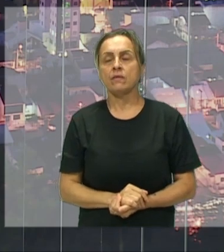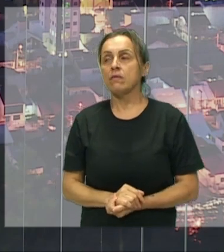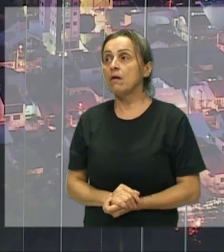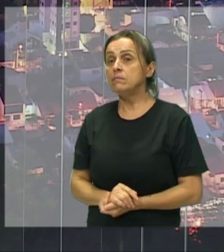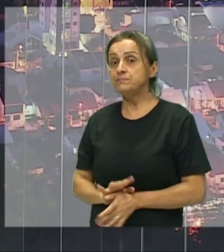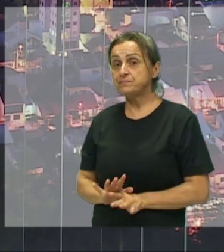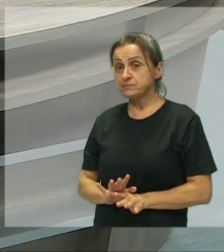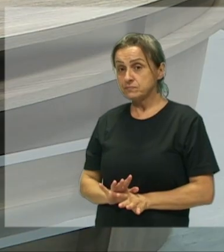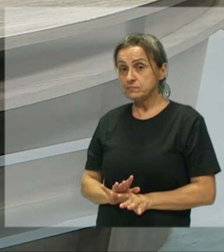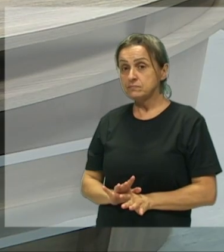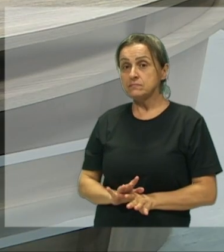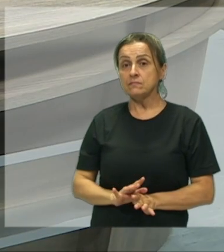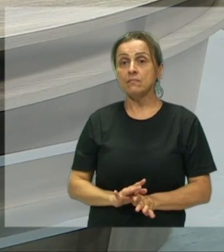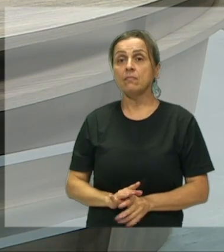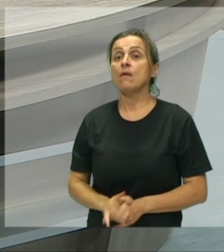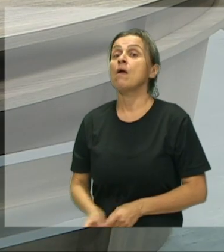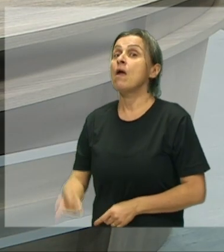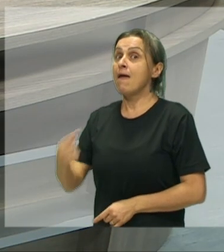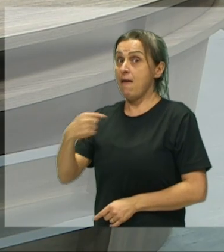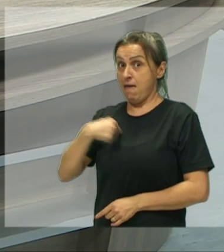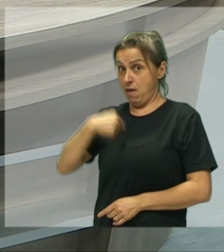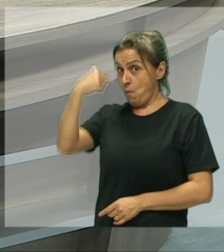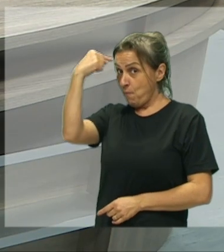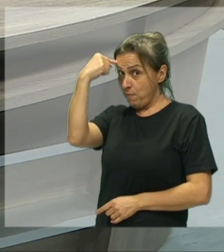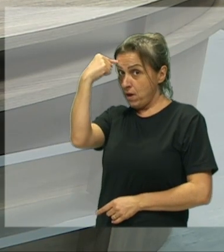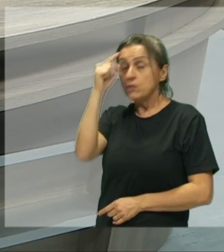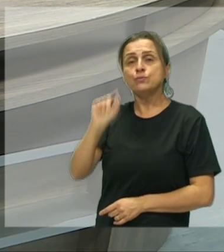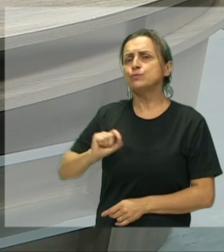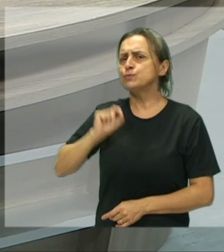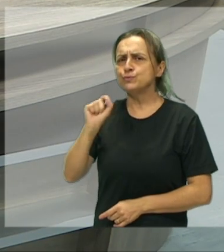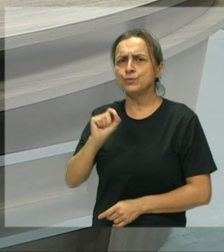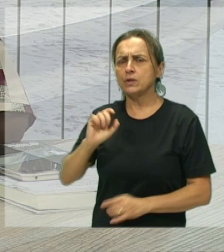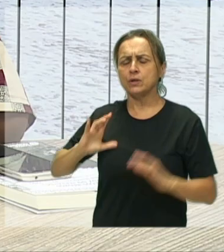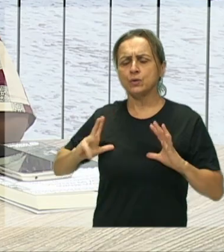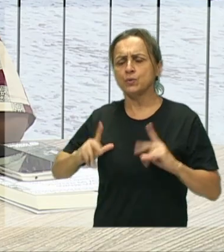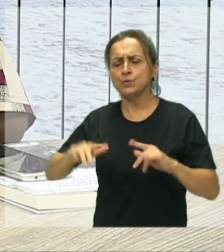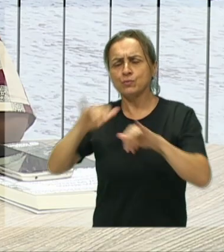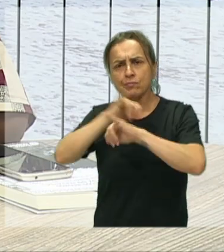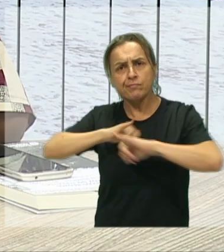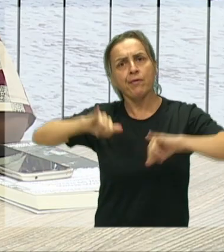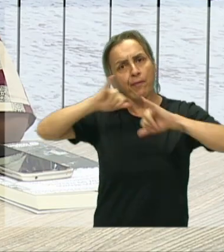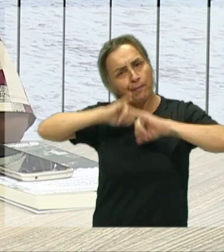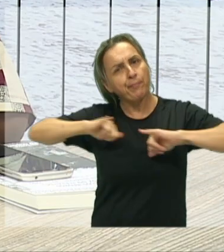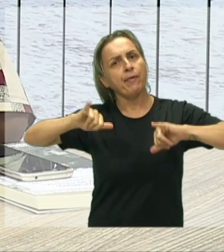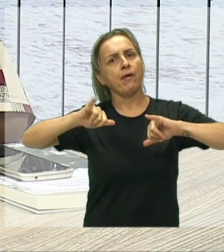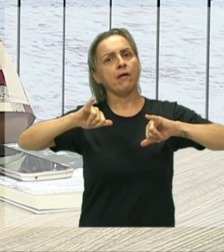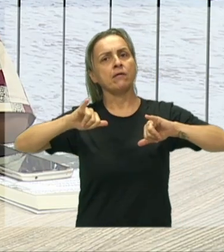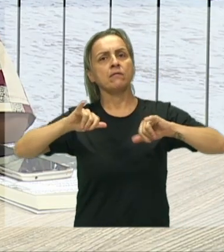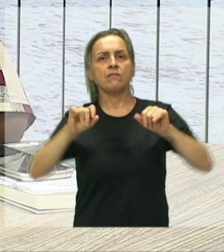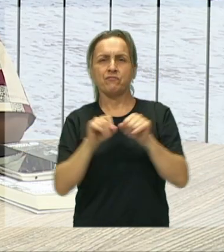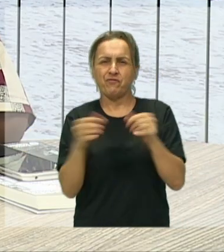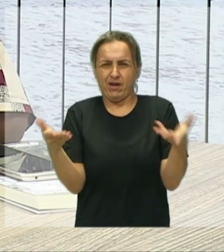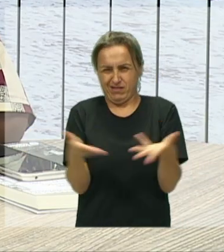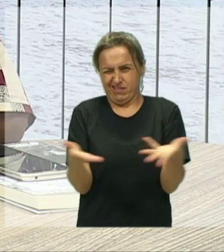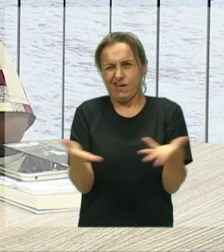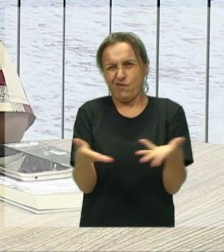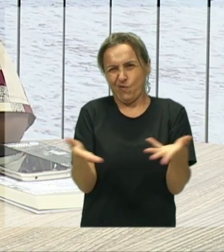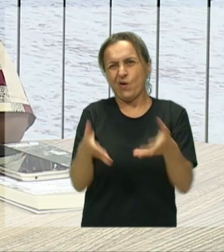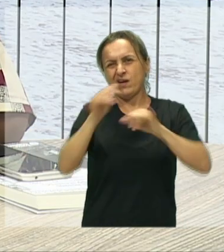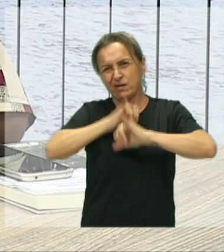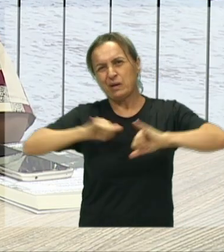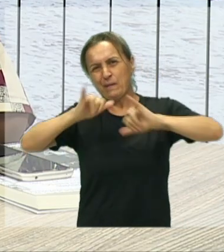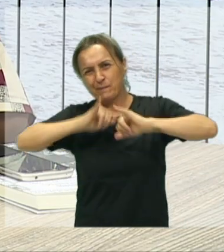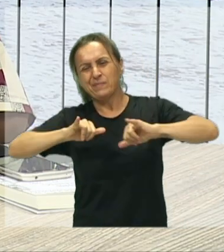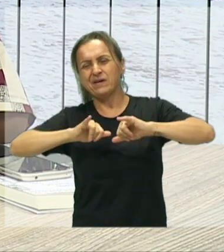as campanhas que são feitas, agora no caso específico das campanhas da questão contra o racismo, xenofobia e